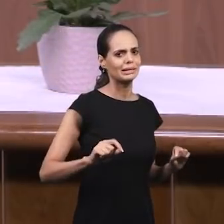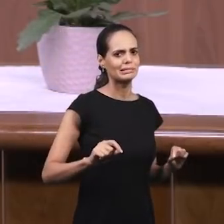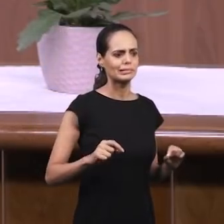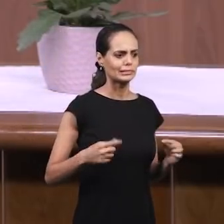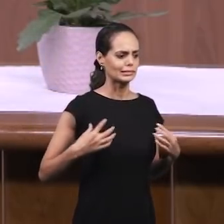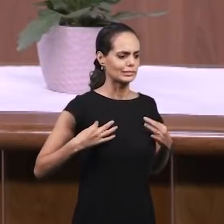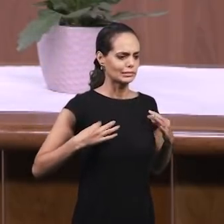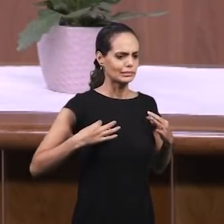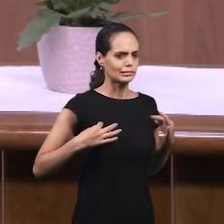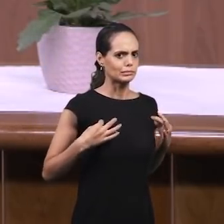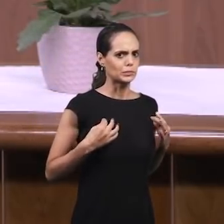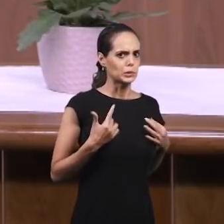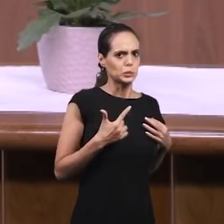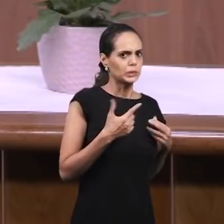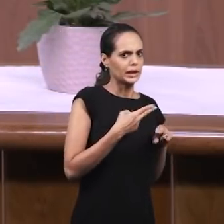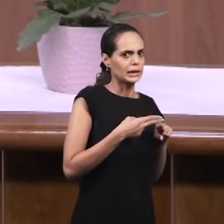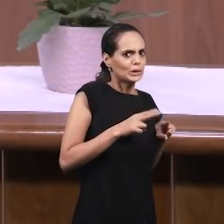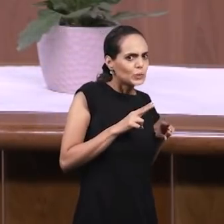está despida.